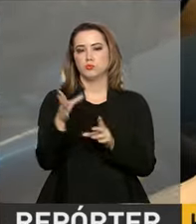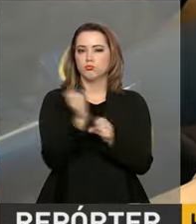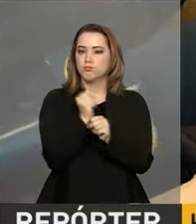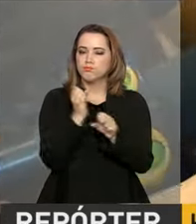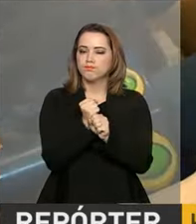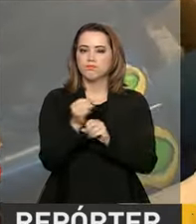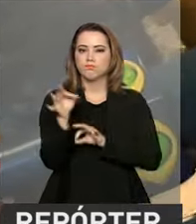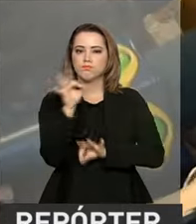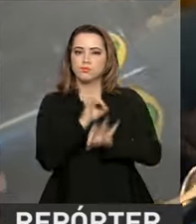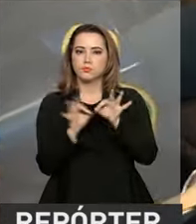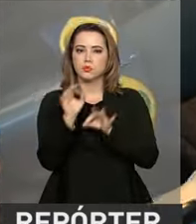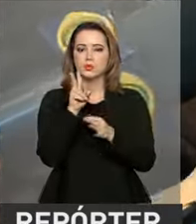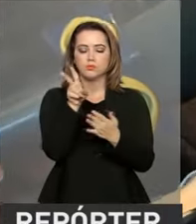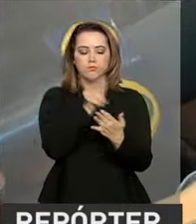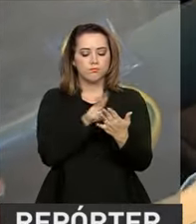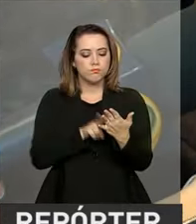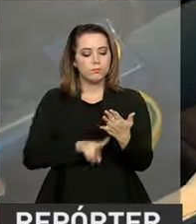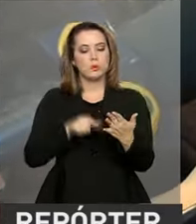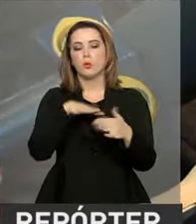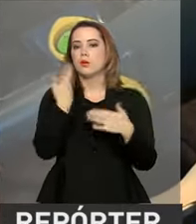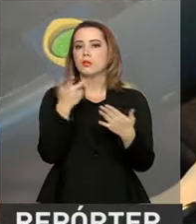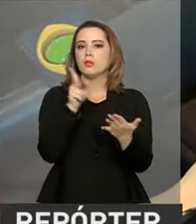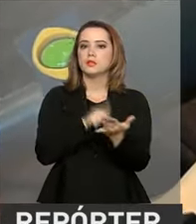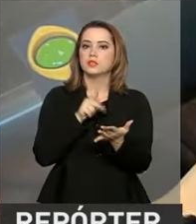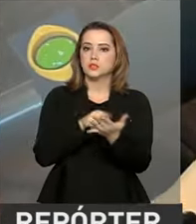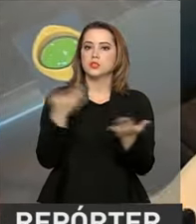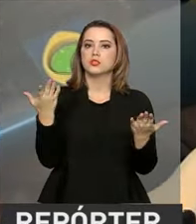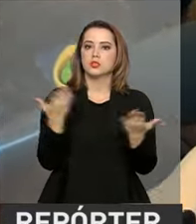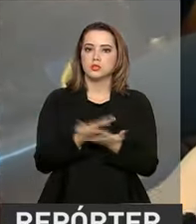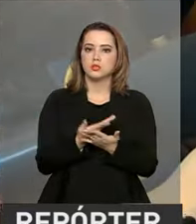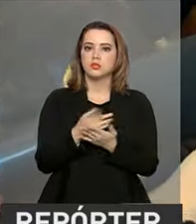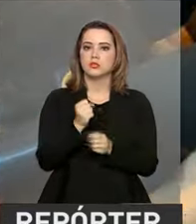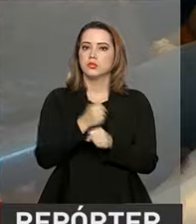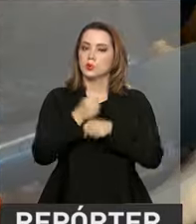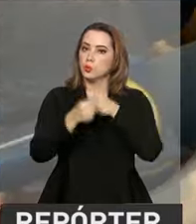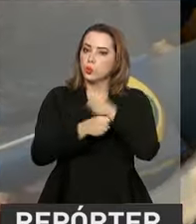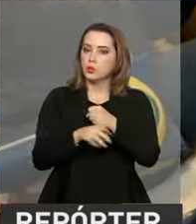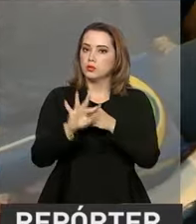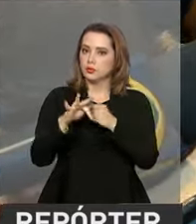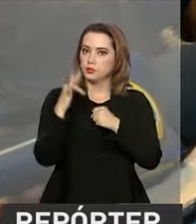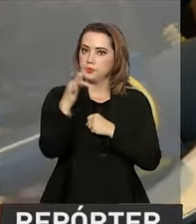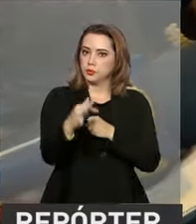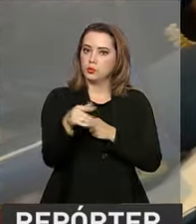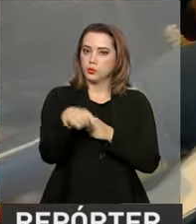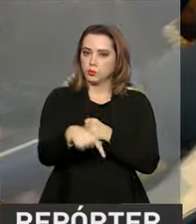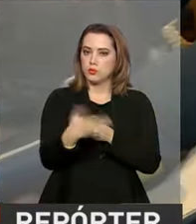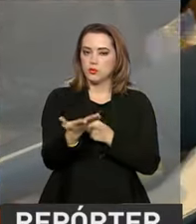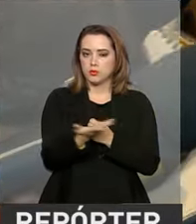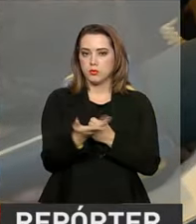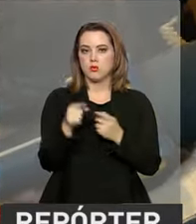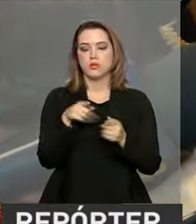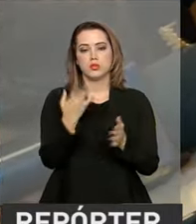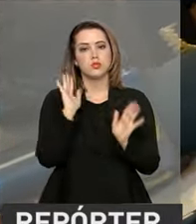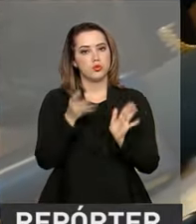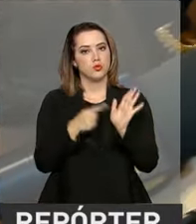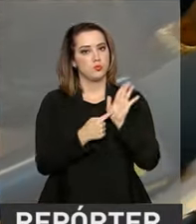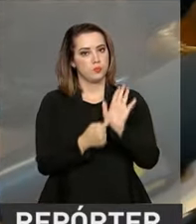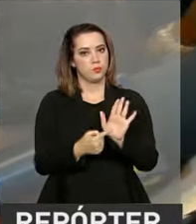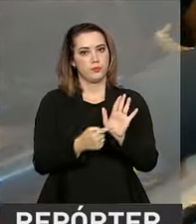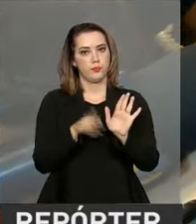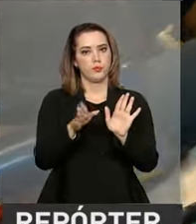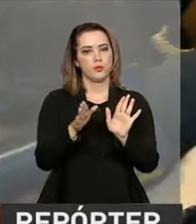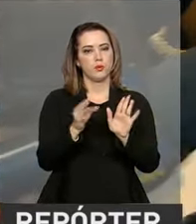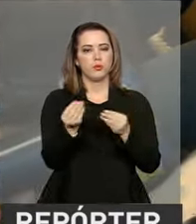severamente, criticamente a realidade para o ano 2017. E já estamos apresentando